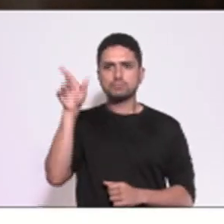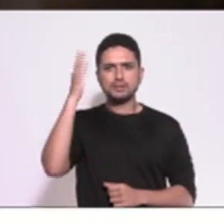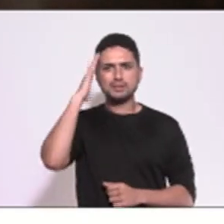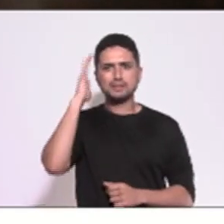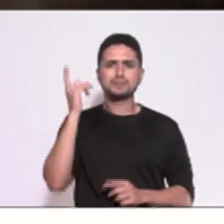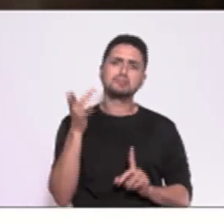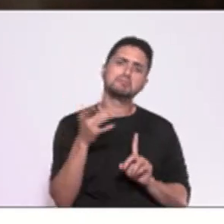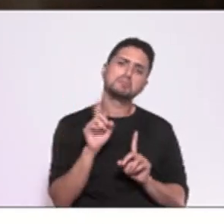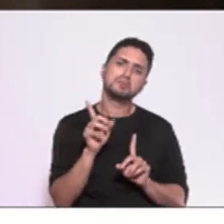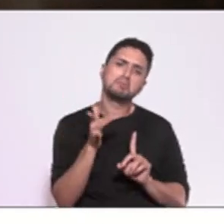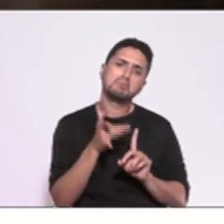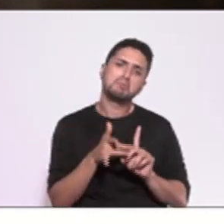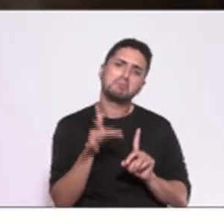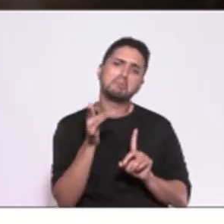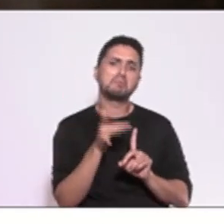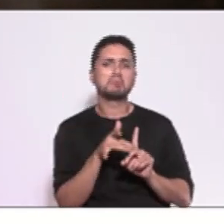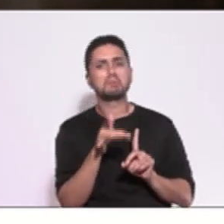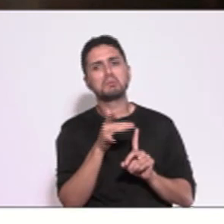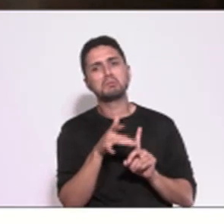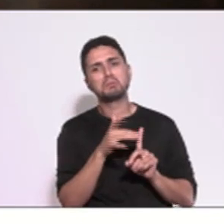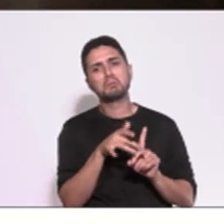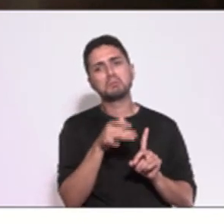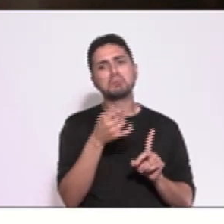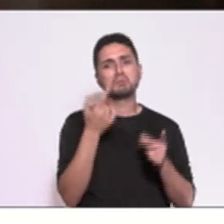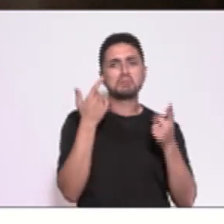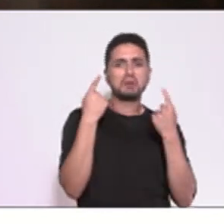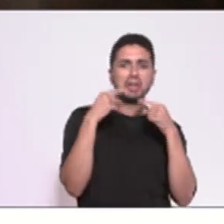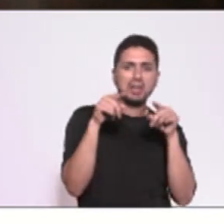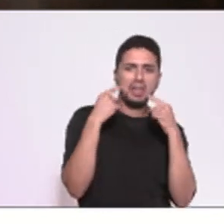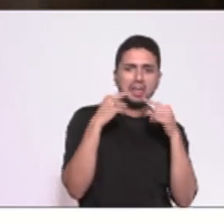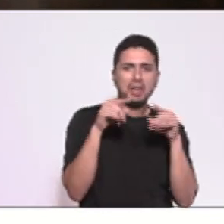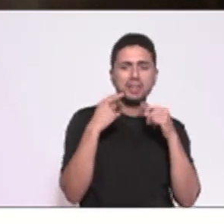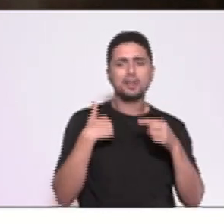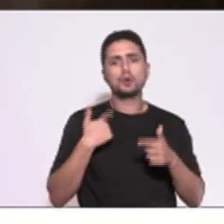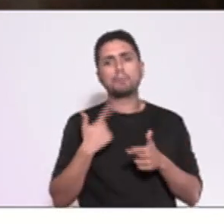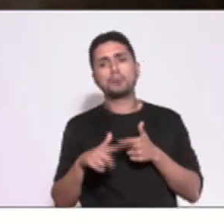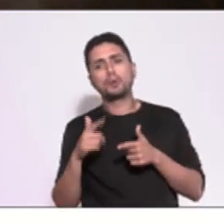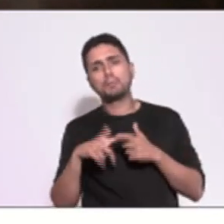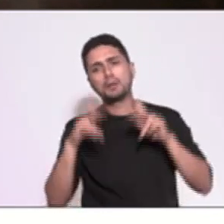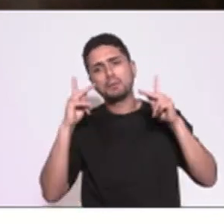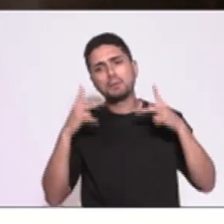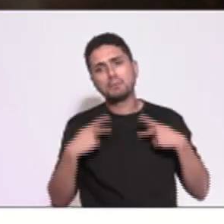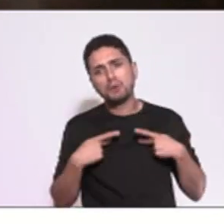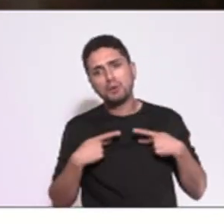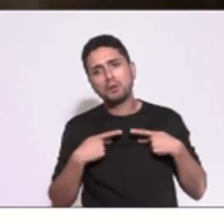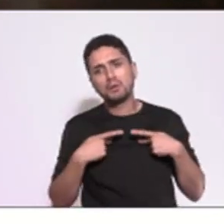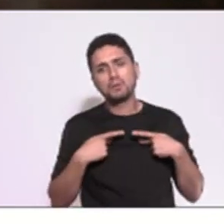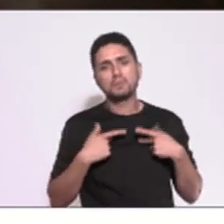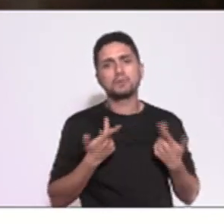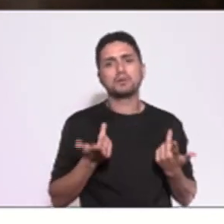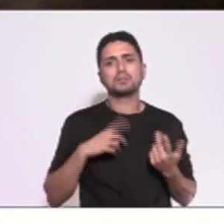vitimizar, não se tornar um problema para si mesmo e nem para os outros, mas sim uma solução.